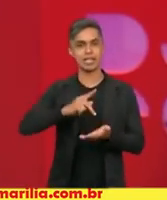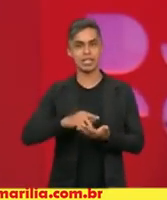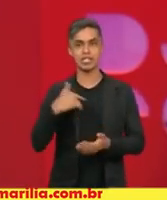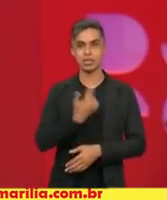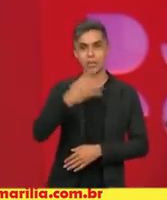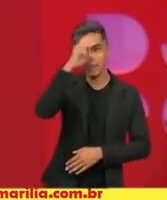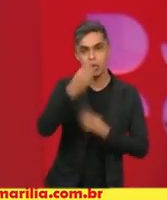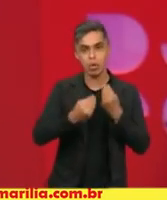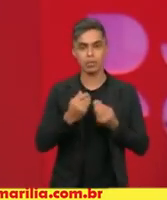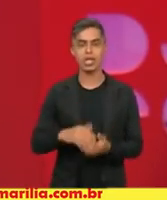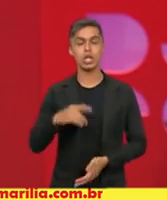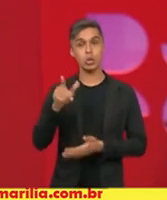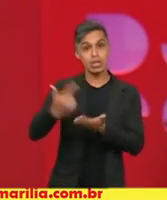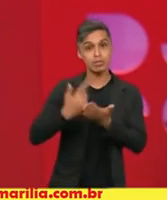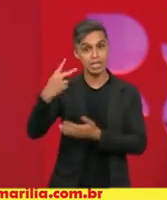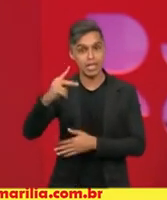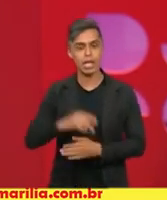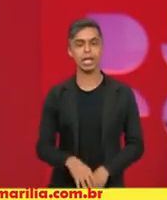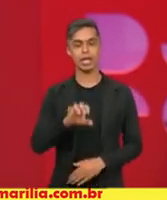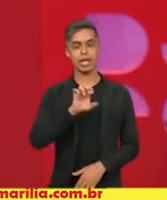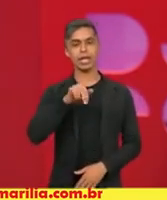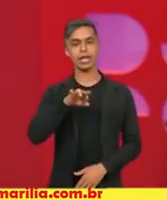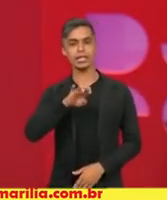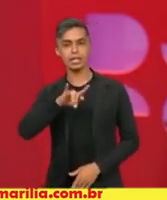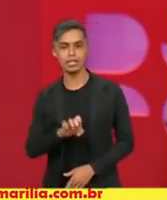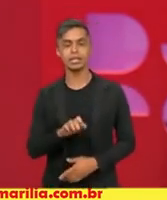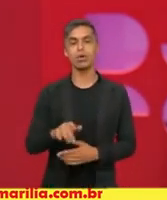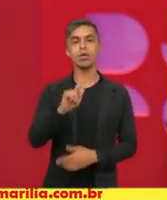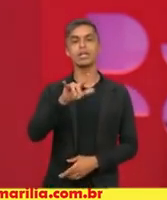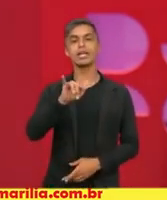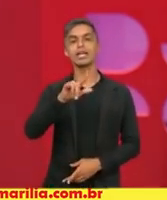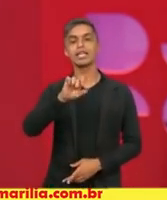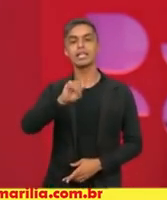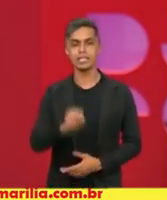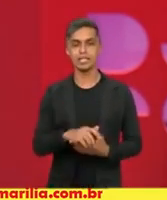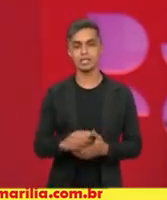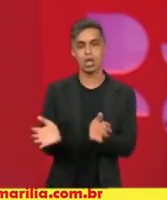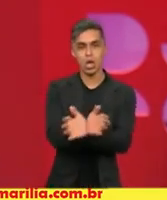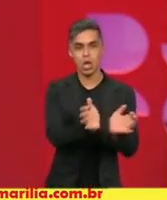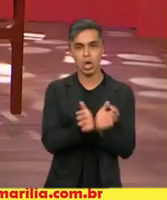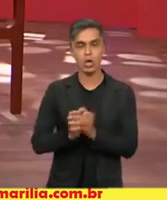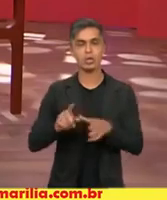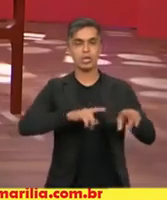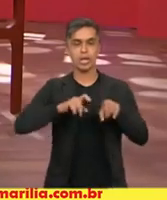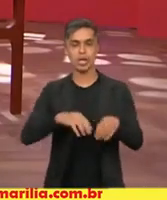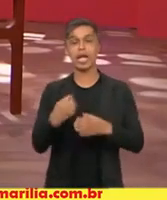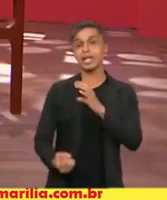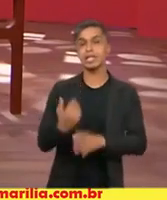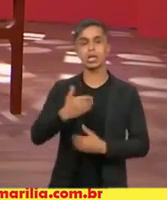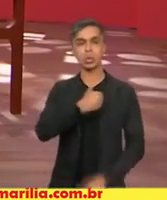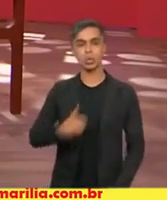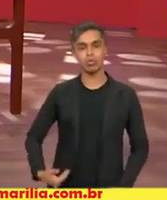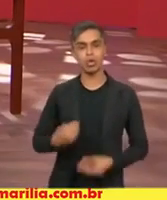últimos tempos, chamado Entre Oligarquias, as Origens da República Brasileira. Com vocês, Rodrigo Goiena. Obrigado, meu caro. Obrigado a